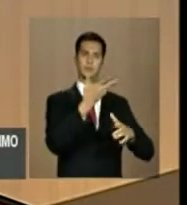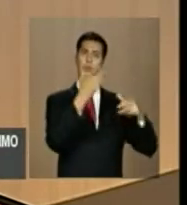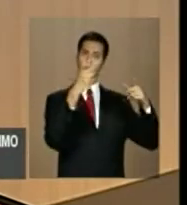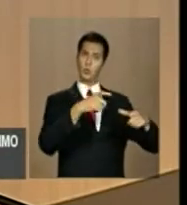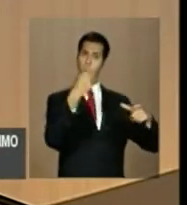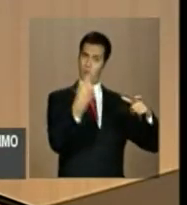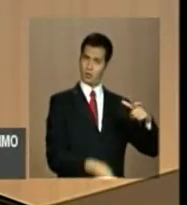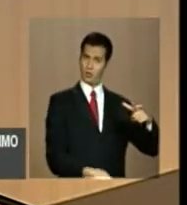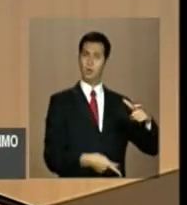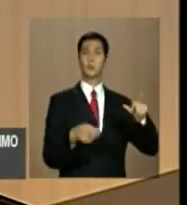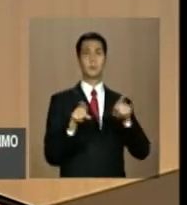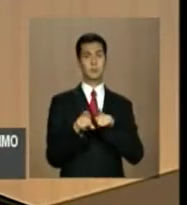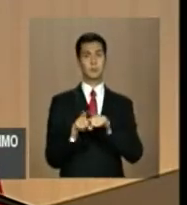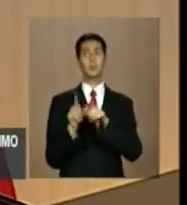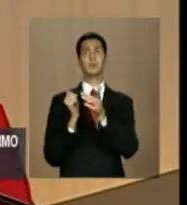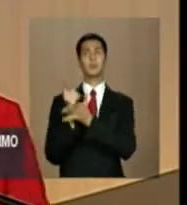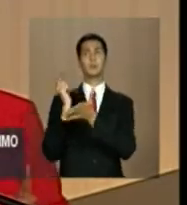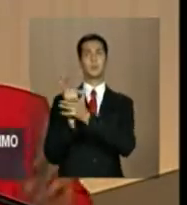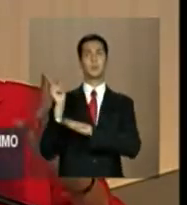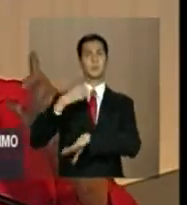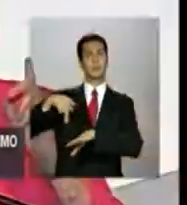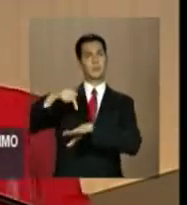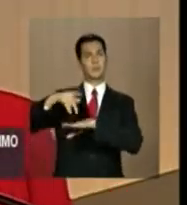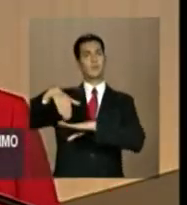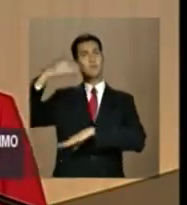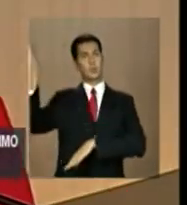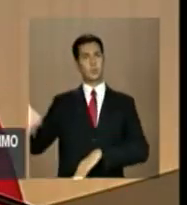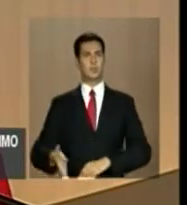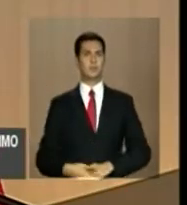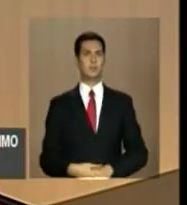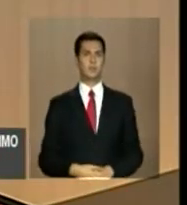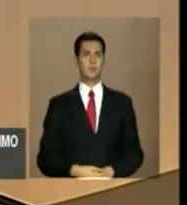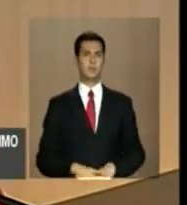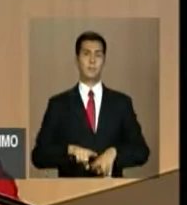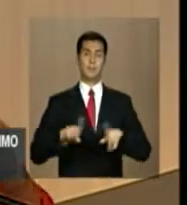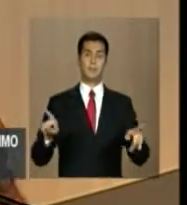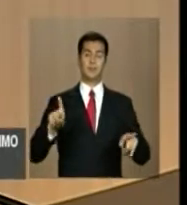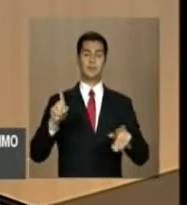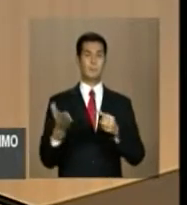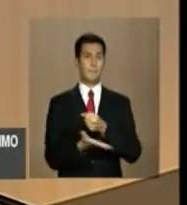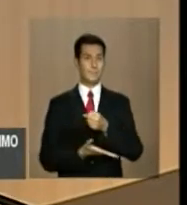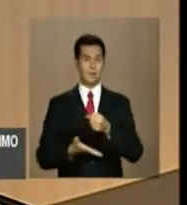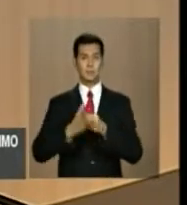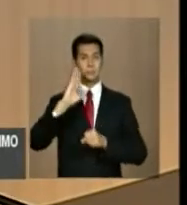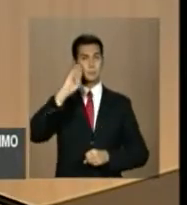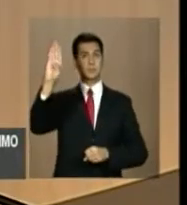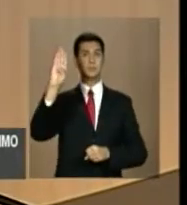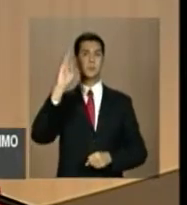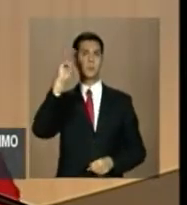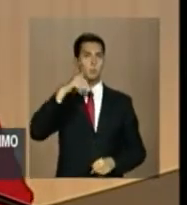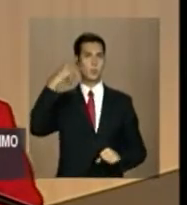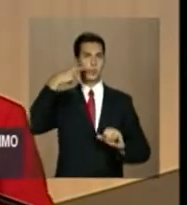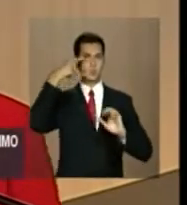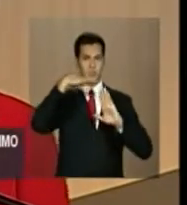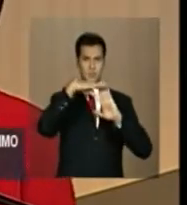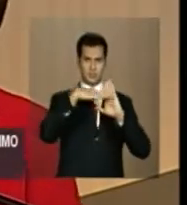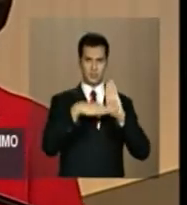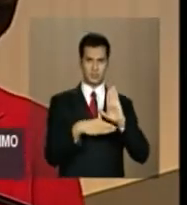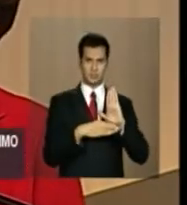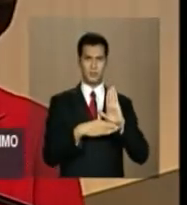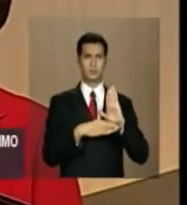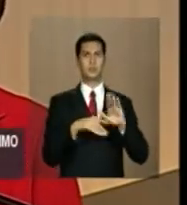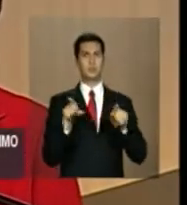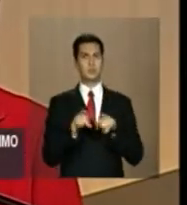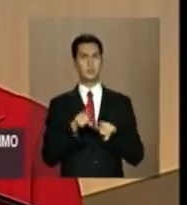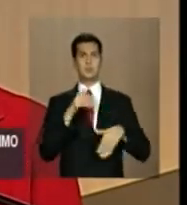de importação, sim. Agora, a base da nossa política, a base do nosso desenvolvimento, não é